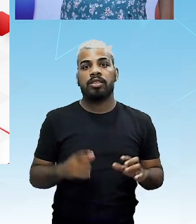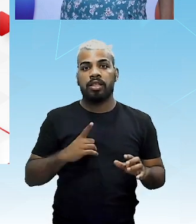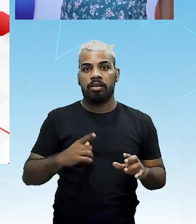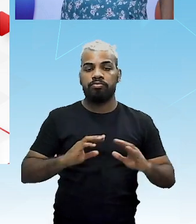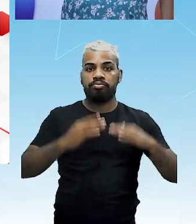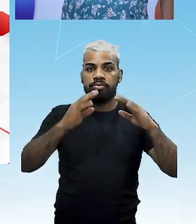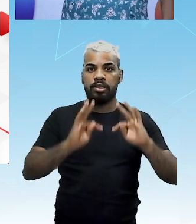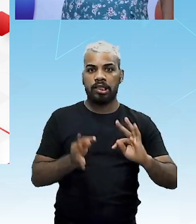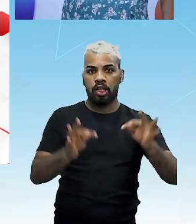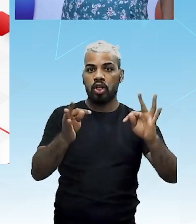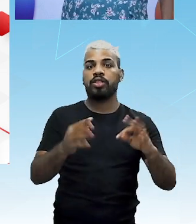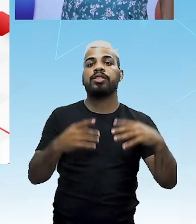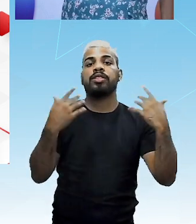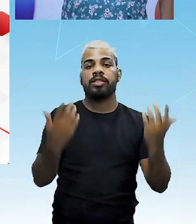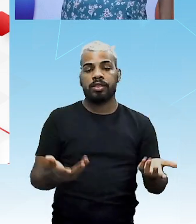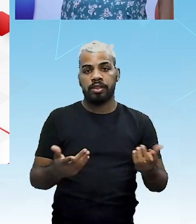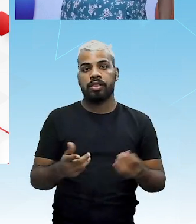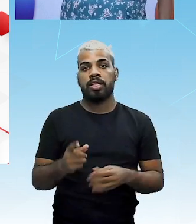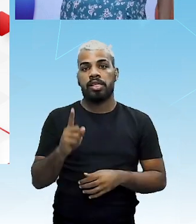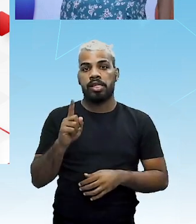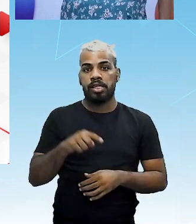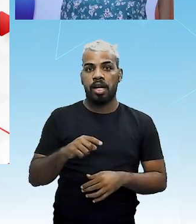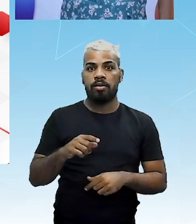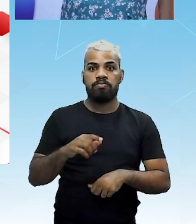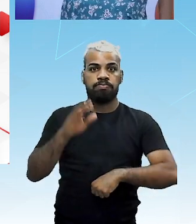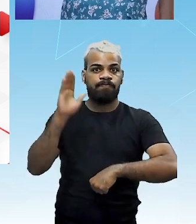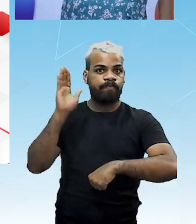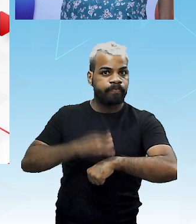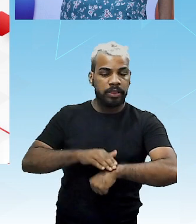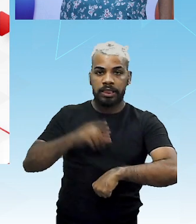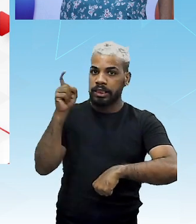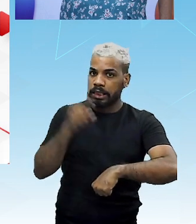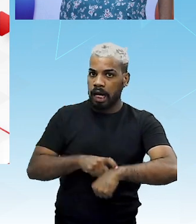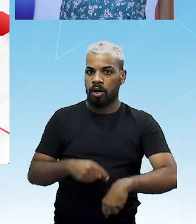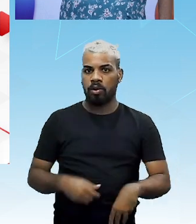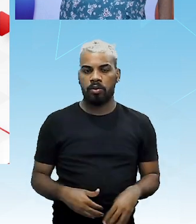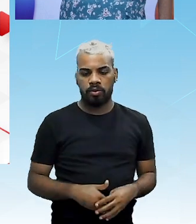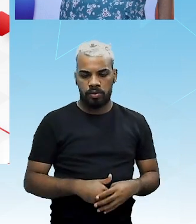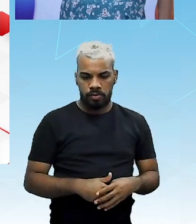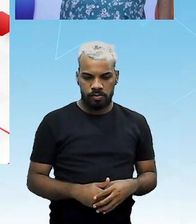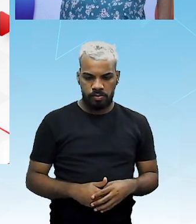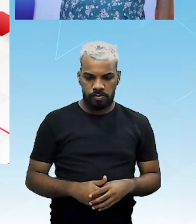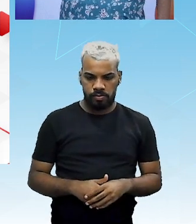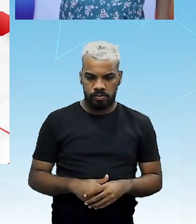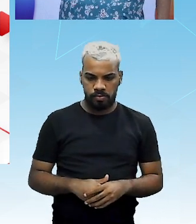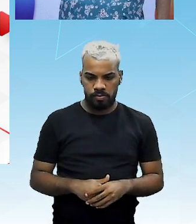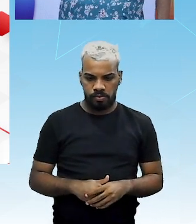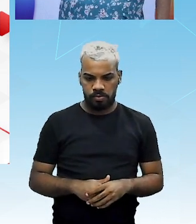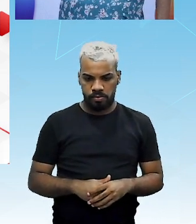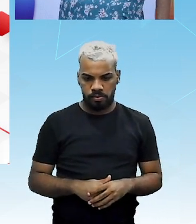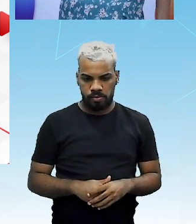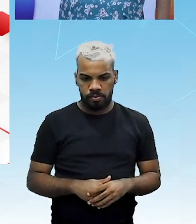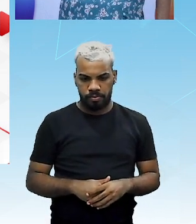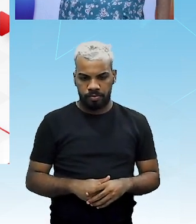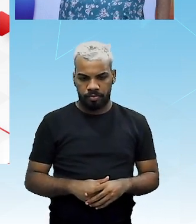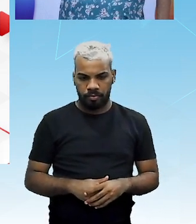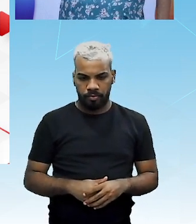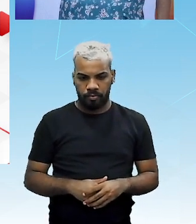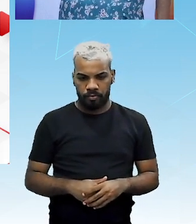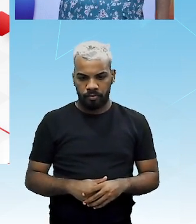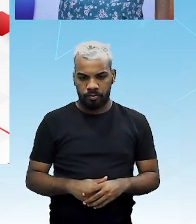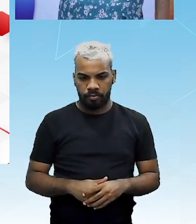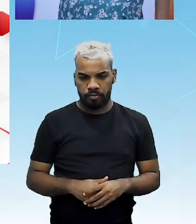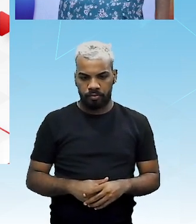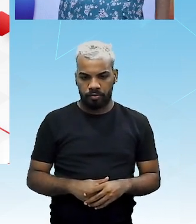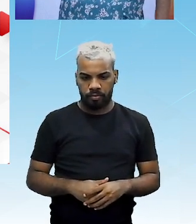a notícia ela é compartilhada em tempo real, tá? Então, muitas vezes acontecia um